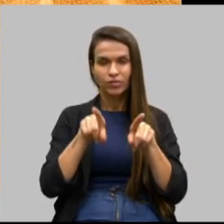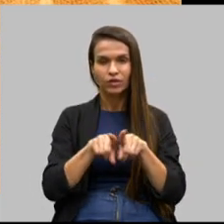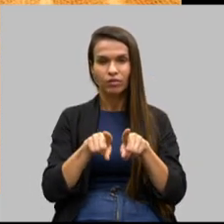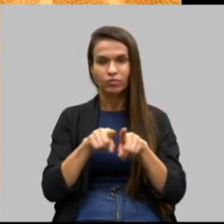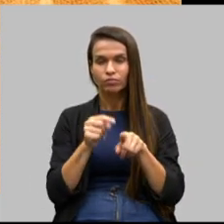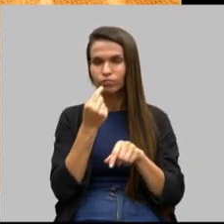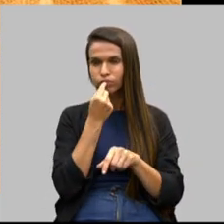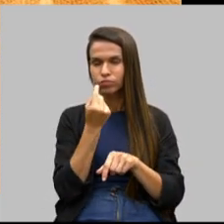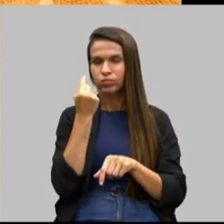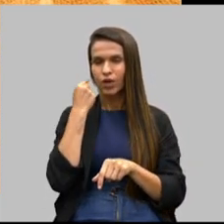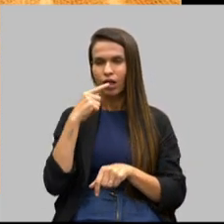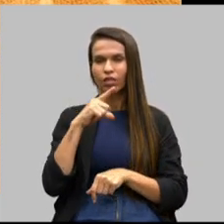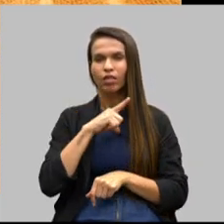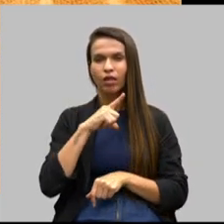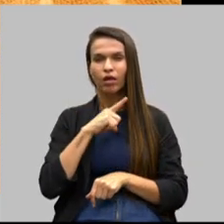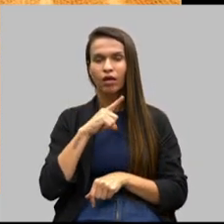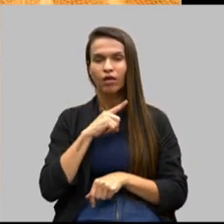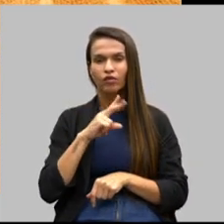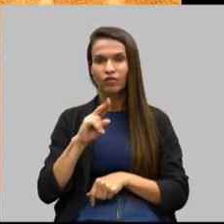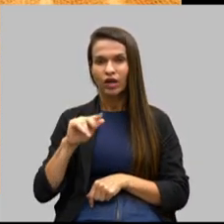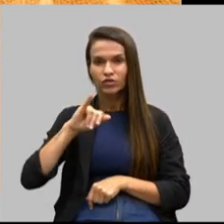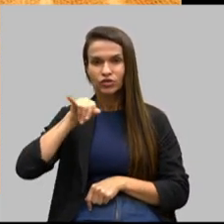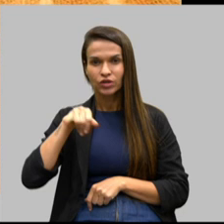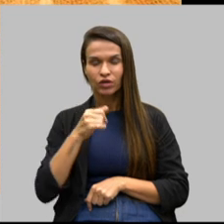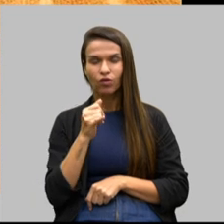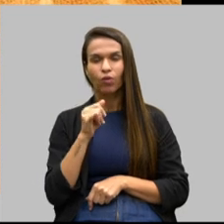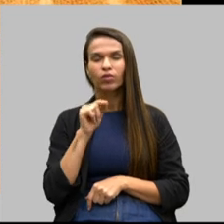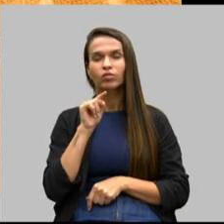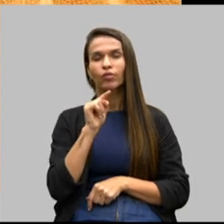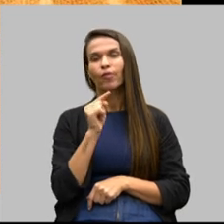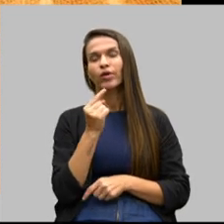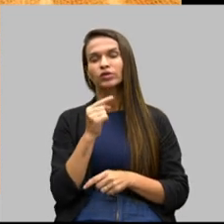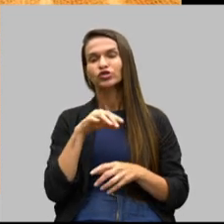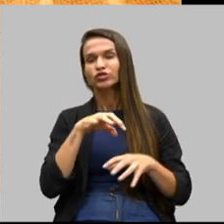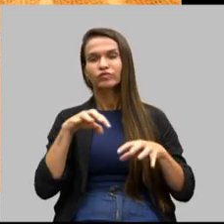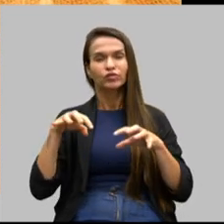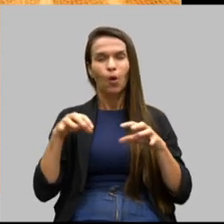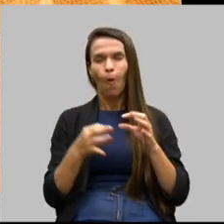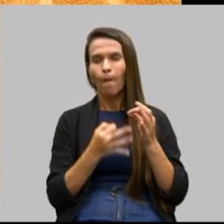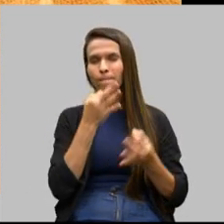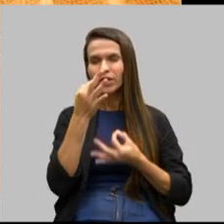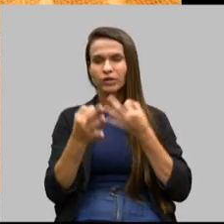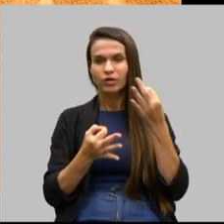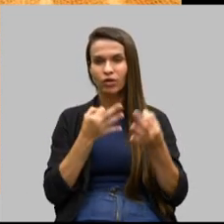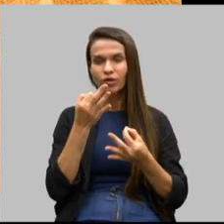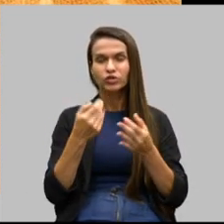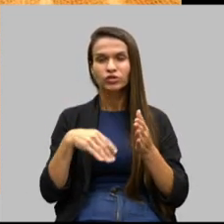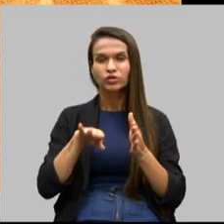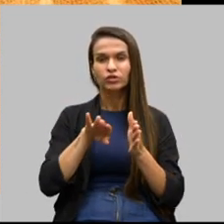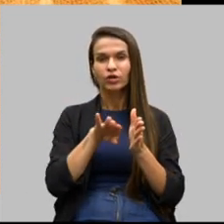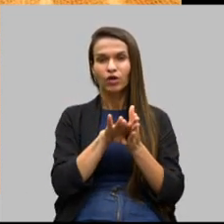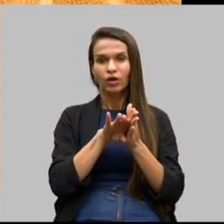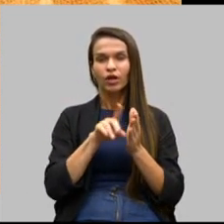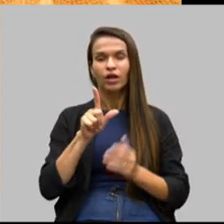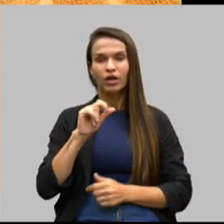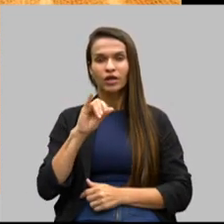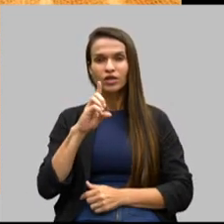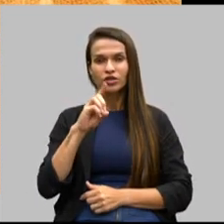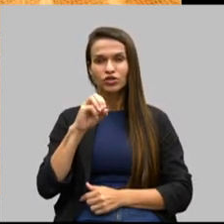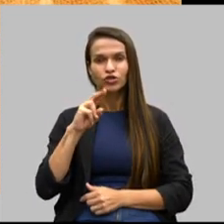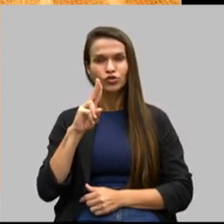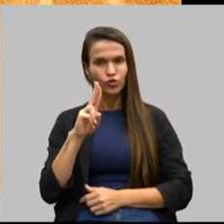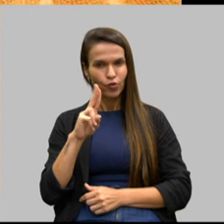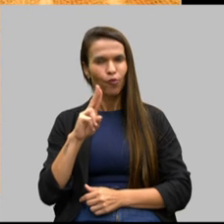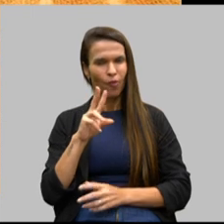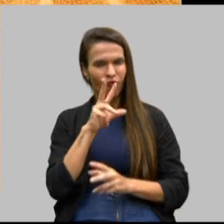Recentemente, a gente tem no nosso Vale do Jequitinhonha uma questão que divide muito opiniões, que é a chegada do lítio na nossa região com muita força.